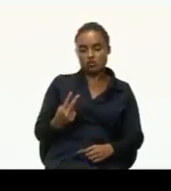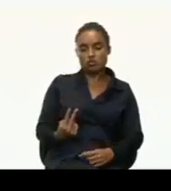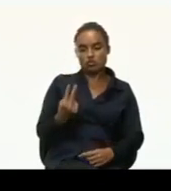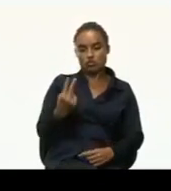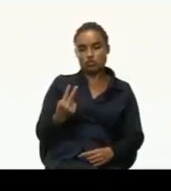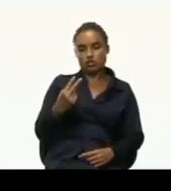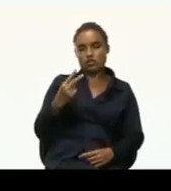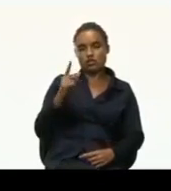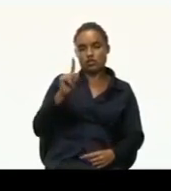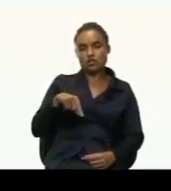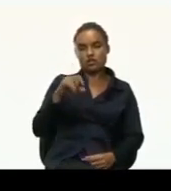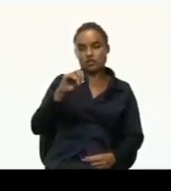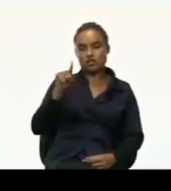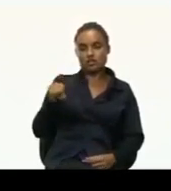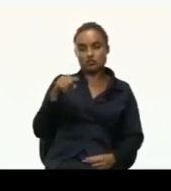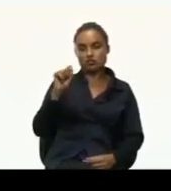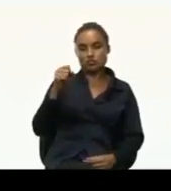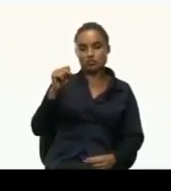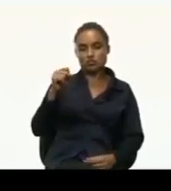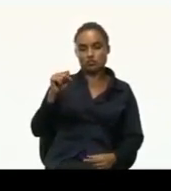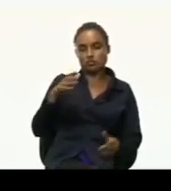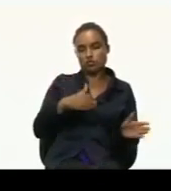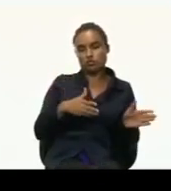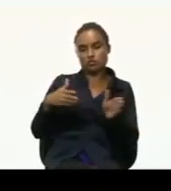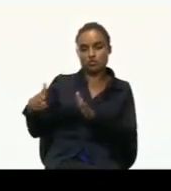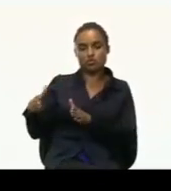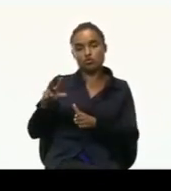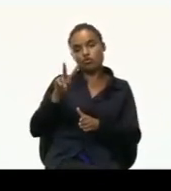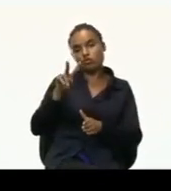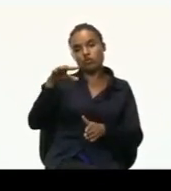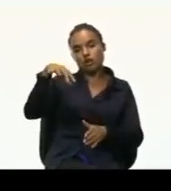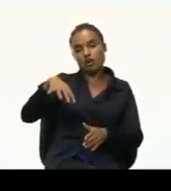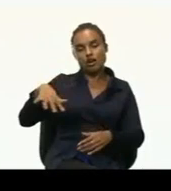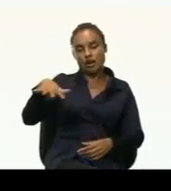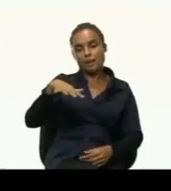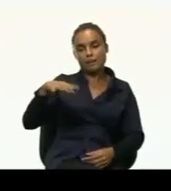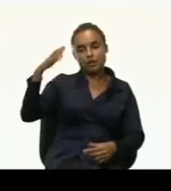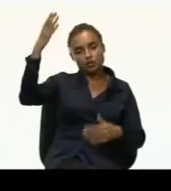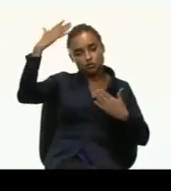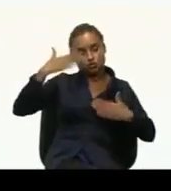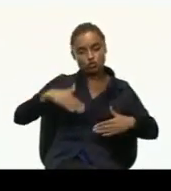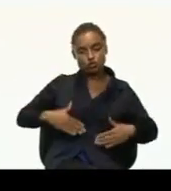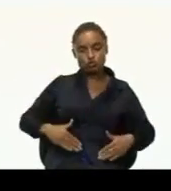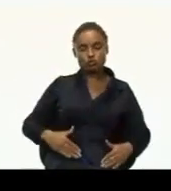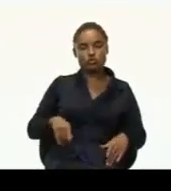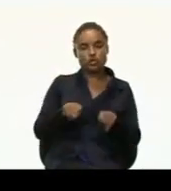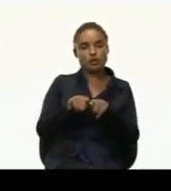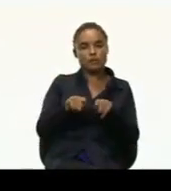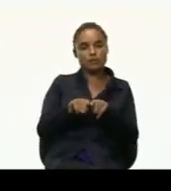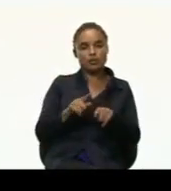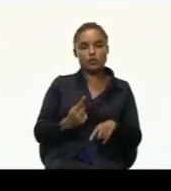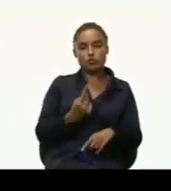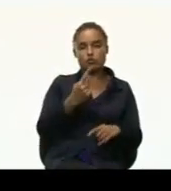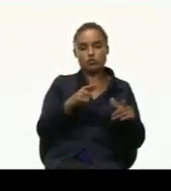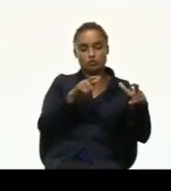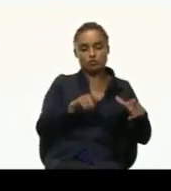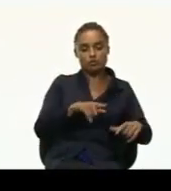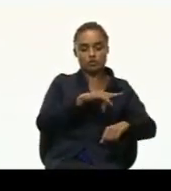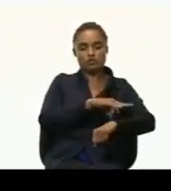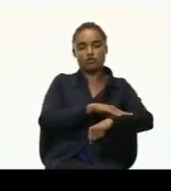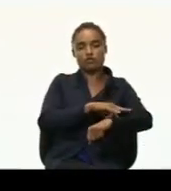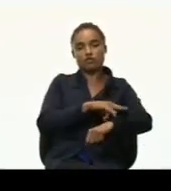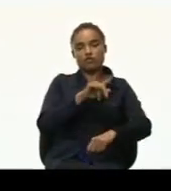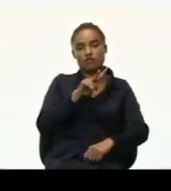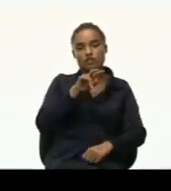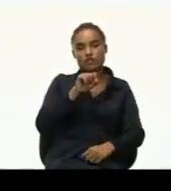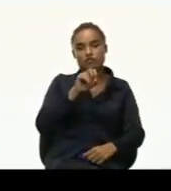0,8. Então, eu tenho 2 chuveiros, 2 áreas para chuveiro. Além disso, eu tenho que ter um ambiente para o vaso sanitário, mictório.